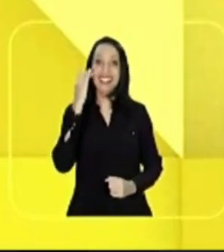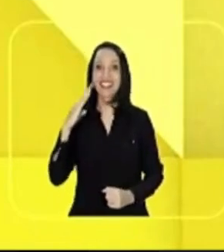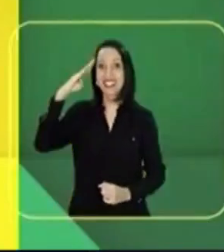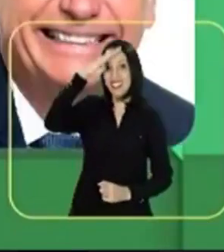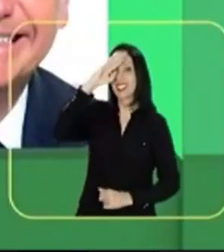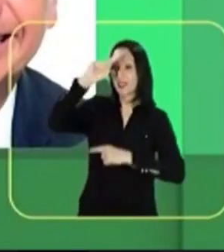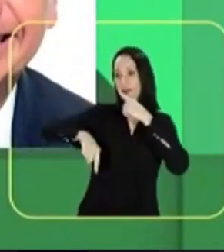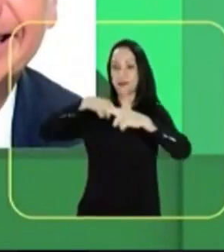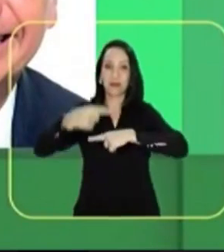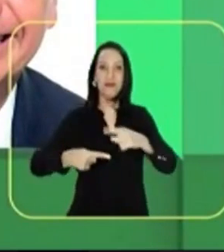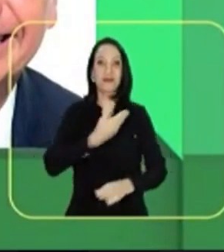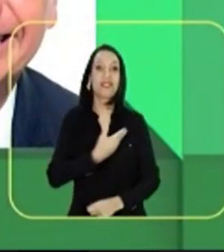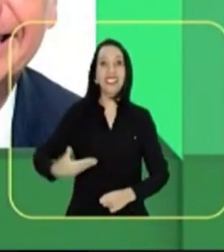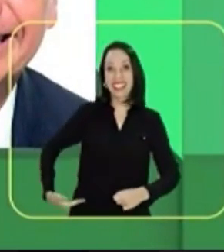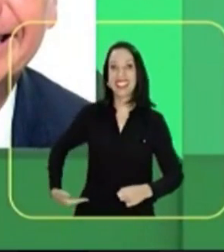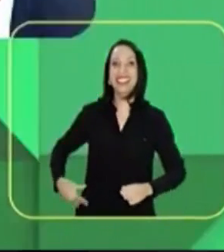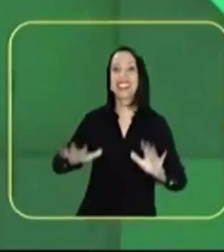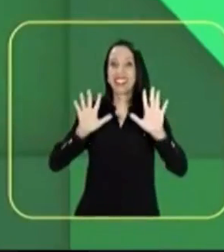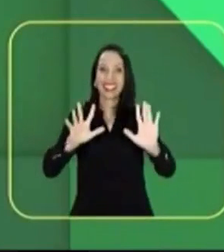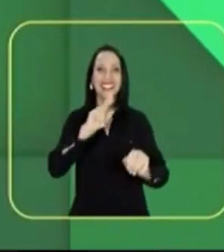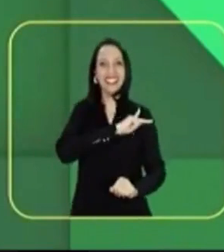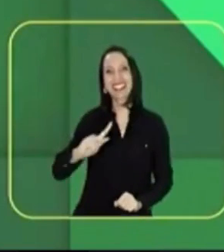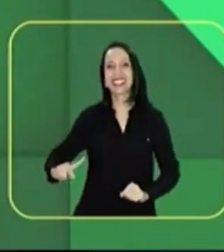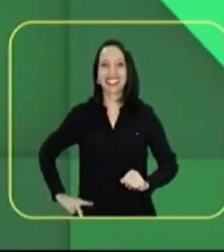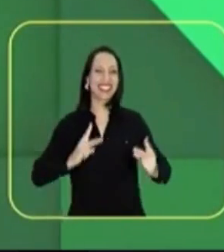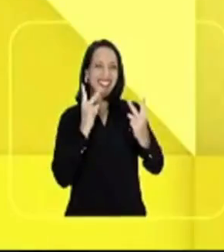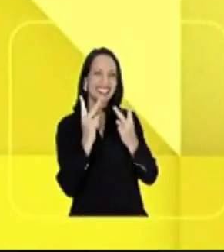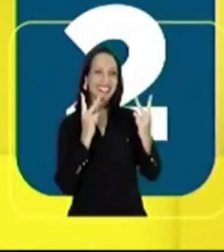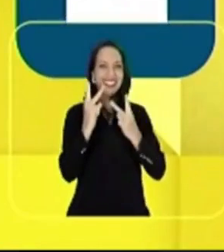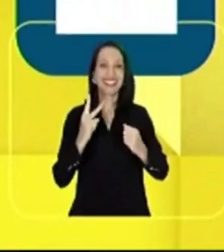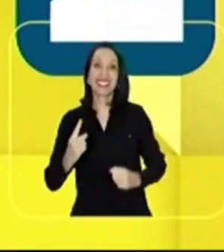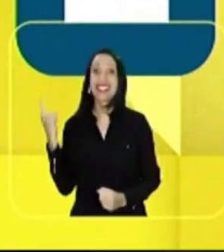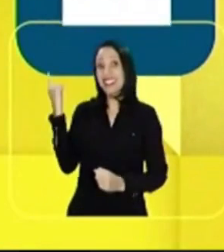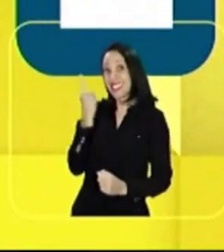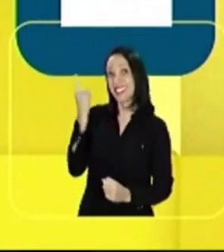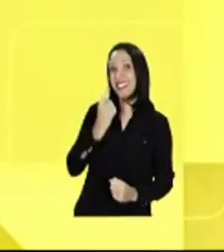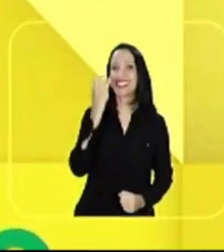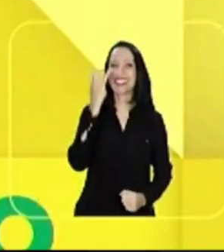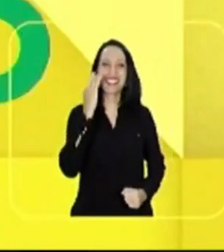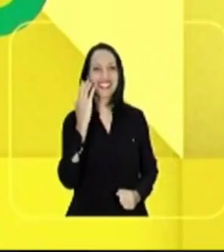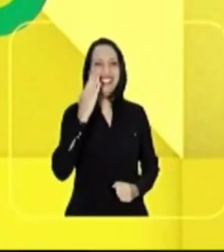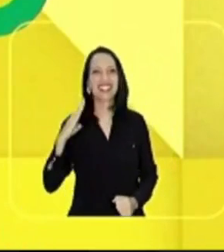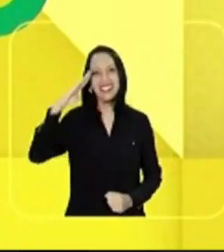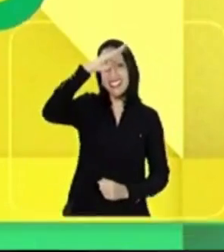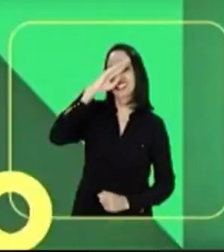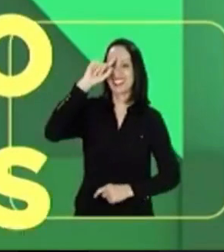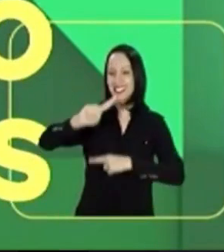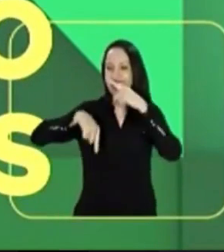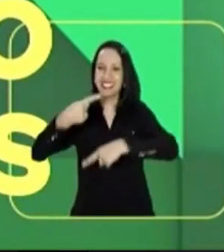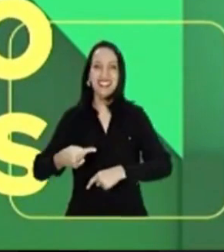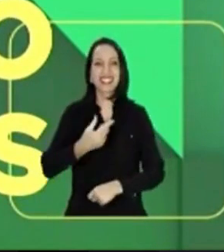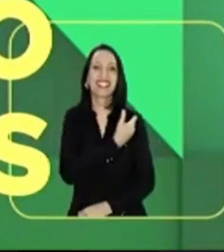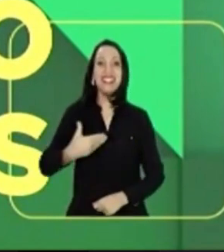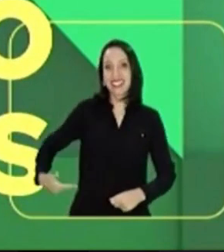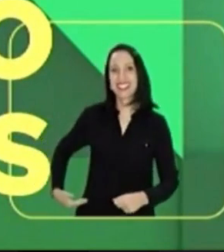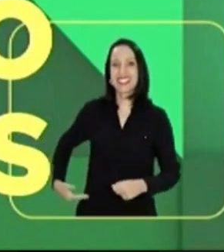Primeiro é no Tarcísio, Bolsonaro vem depois. Governador é 10, presidente é 22. Primeiro é no Tarcísio,